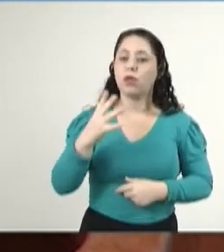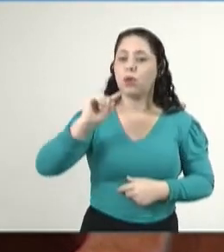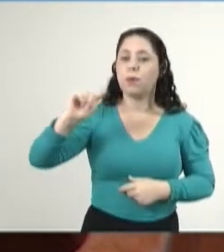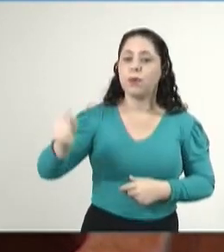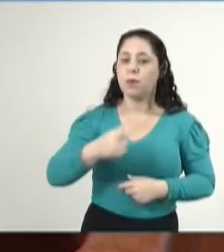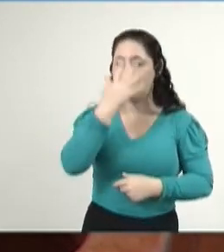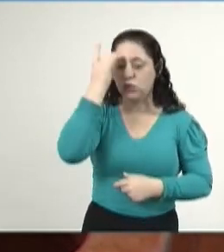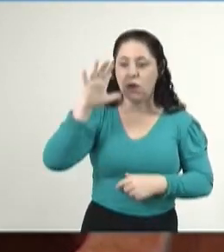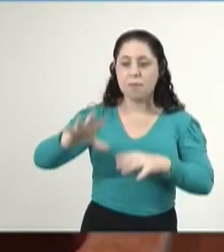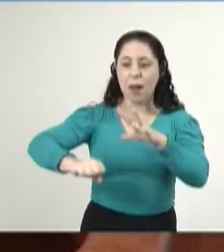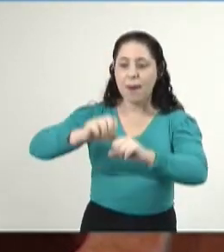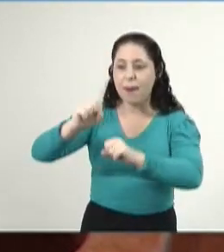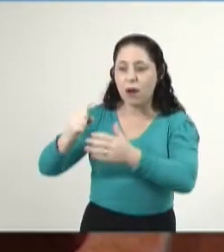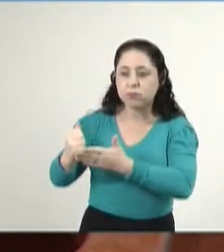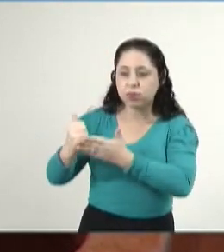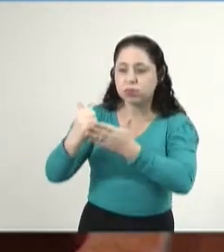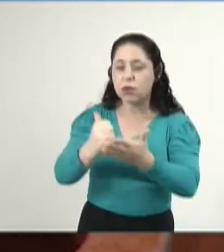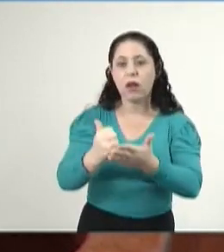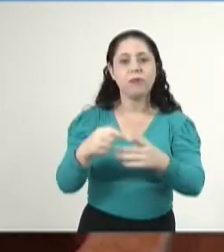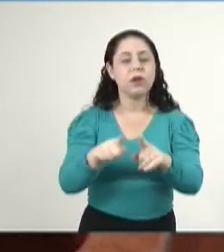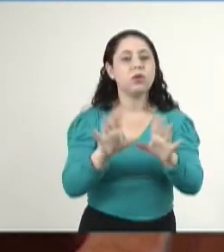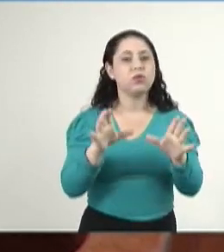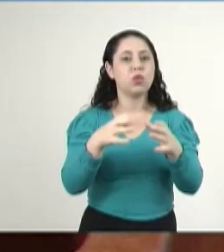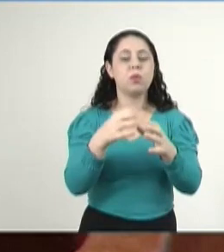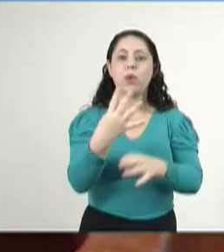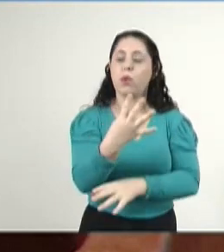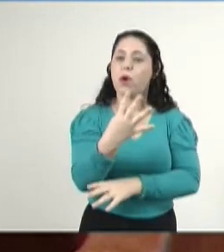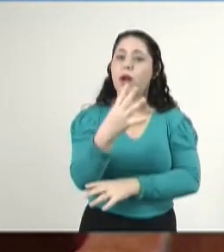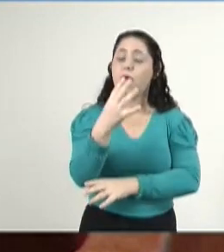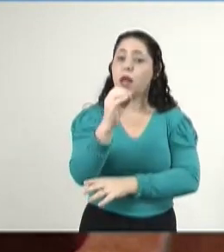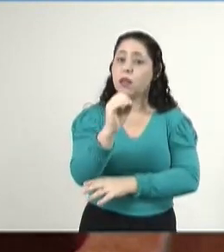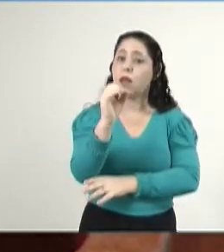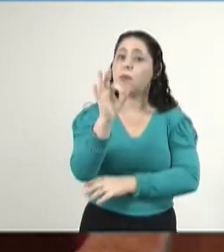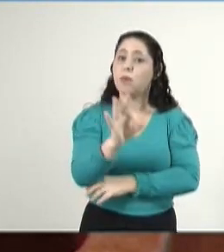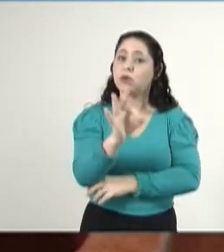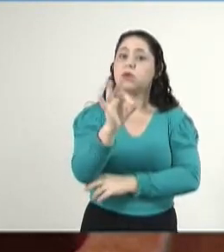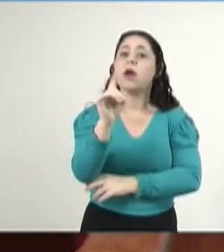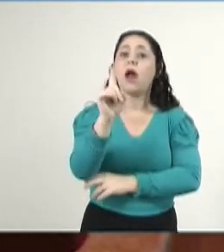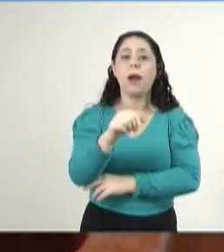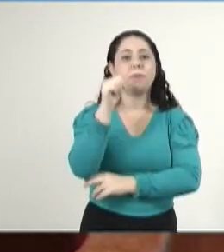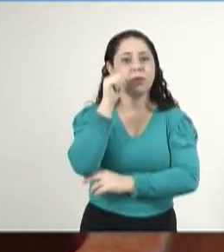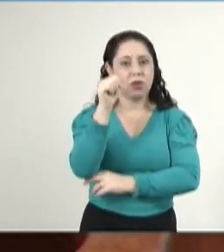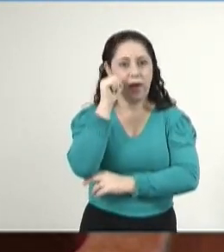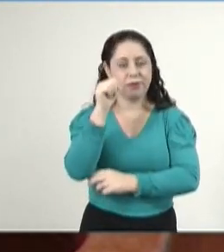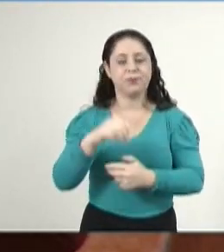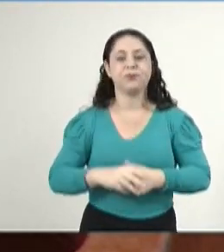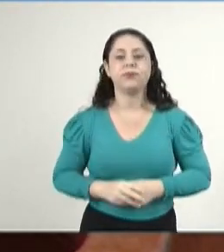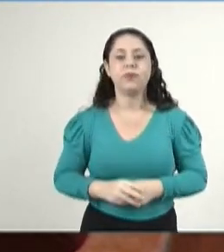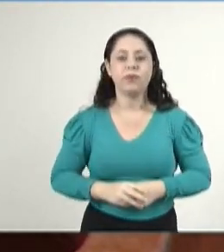de resíduos, sendo que nesta equipe 40% são mulheres.